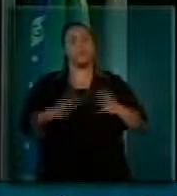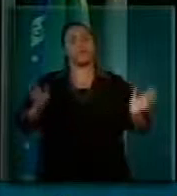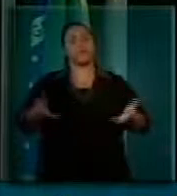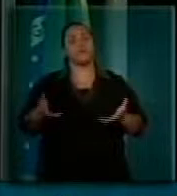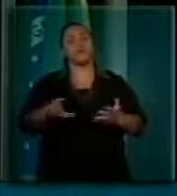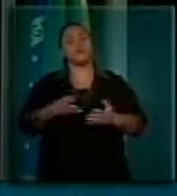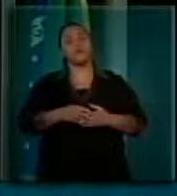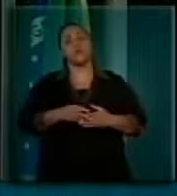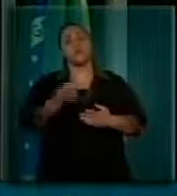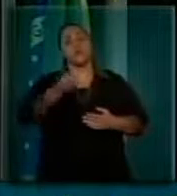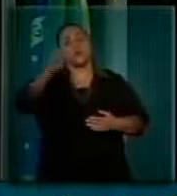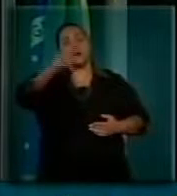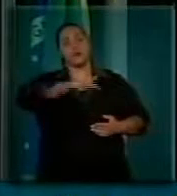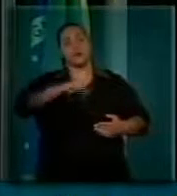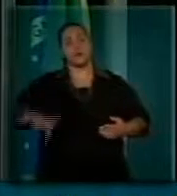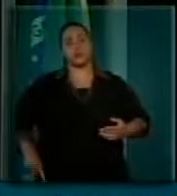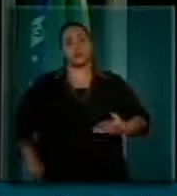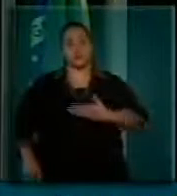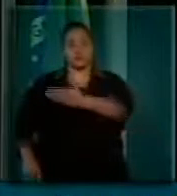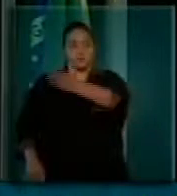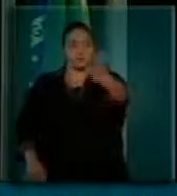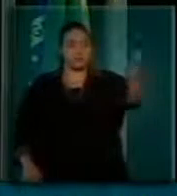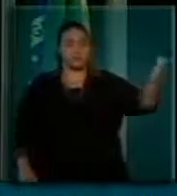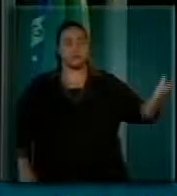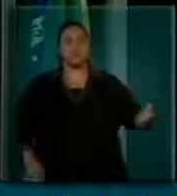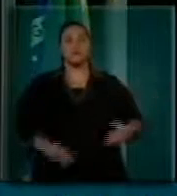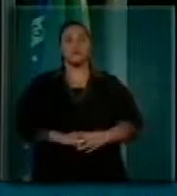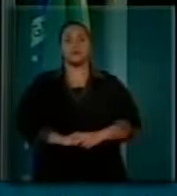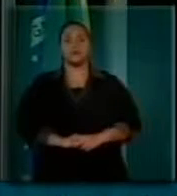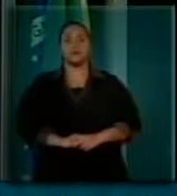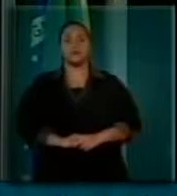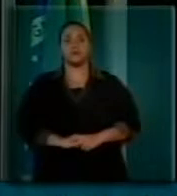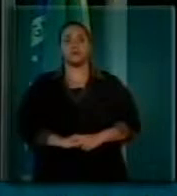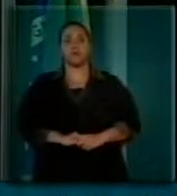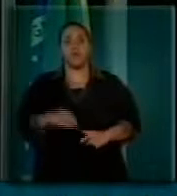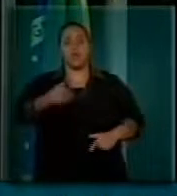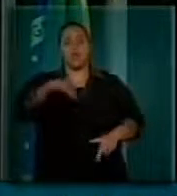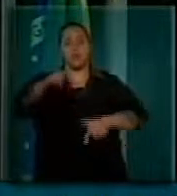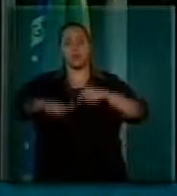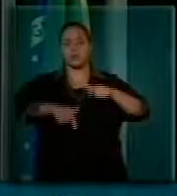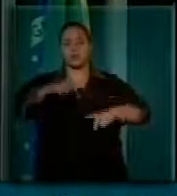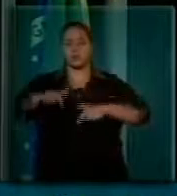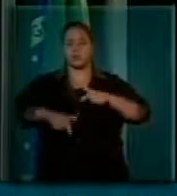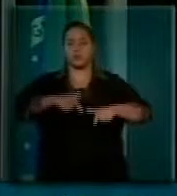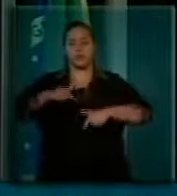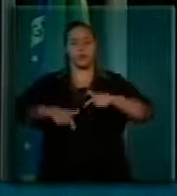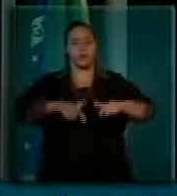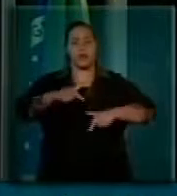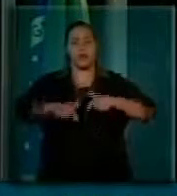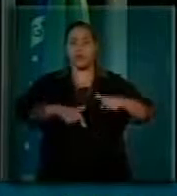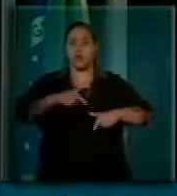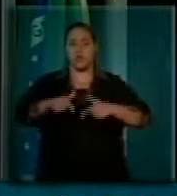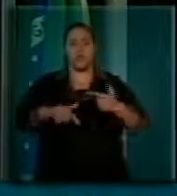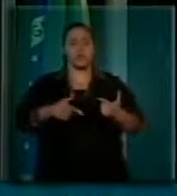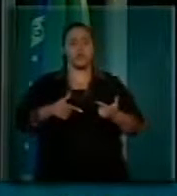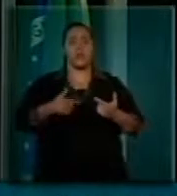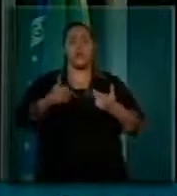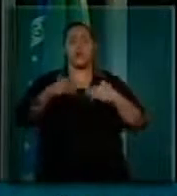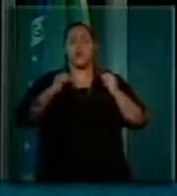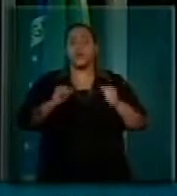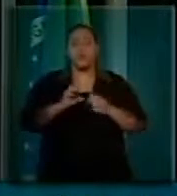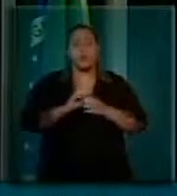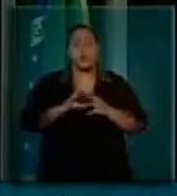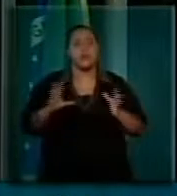Agora, senhor presidente, senhoras e senhores deputados, eu trabalhei com o que me foi permitido